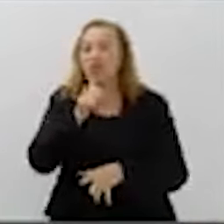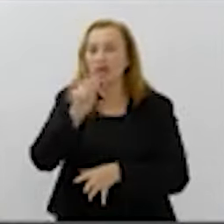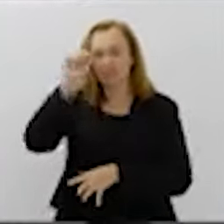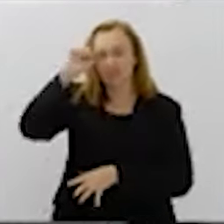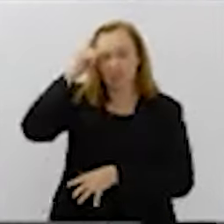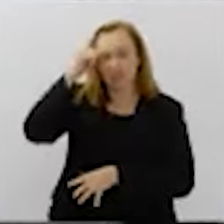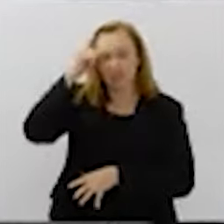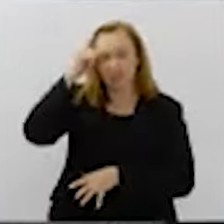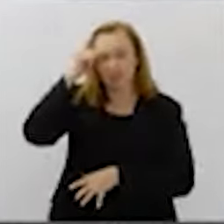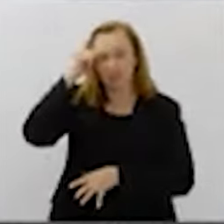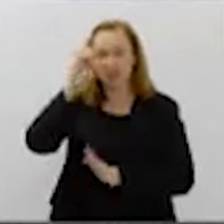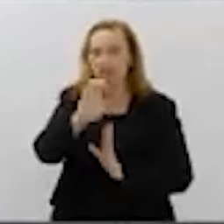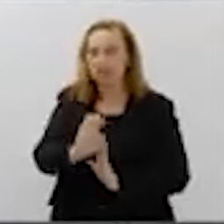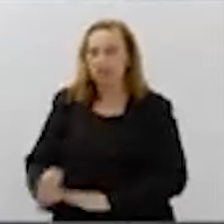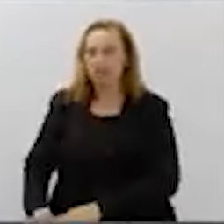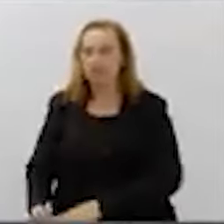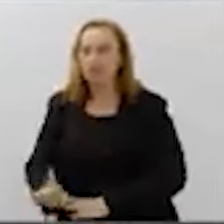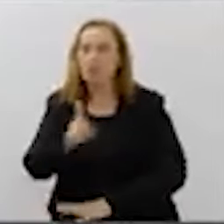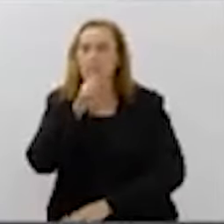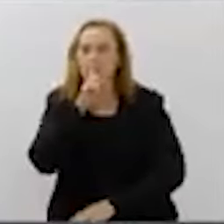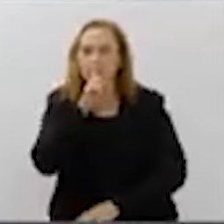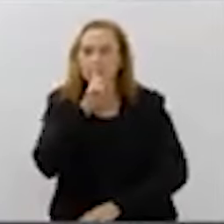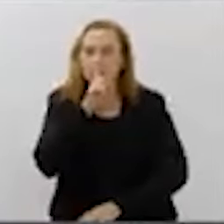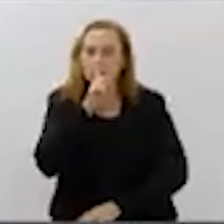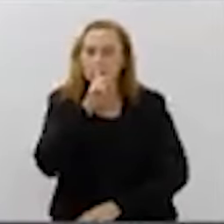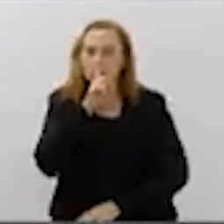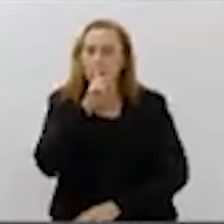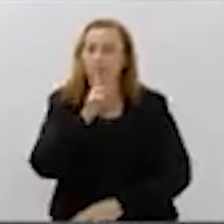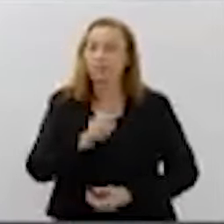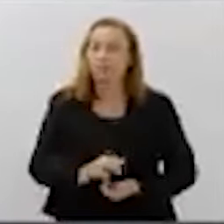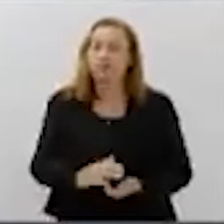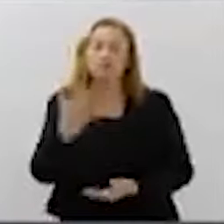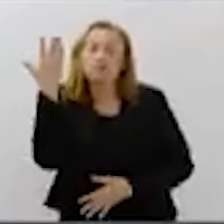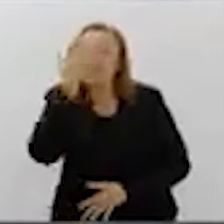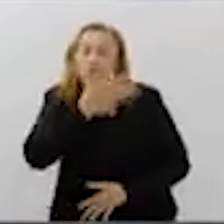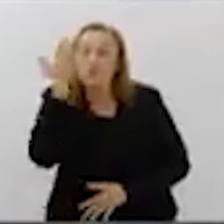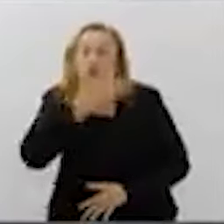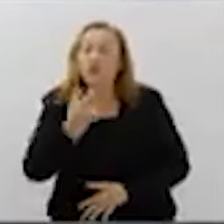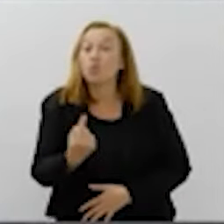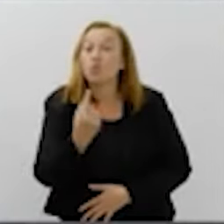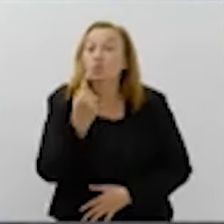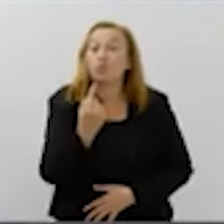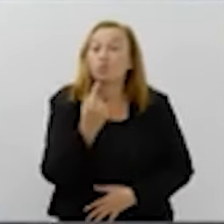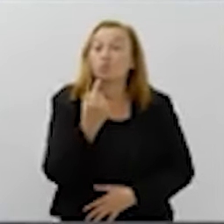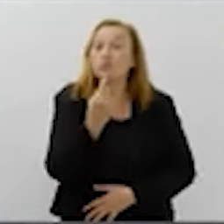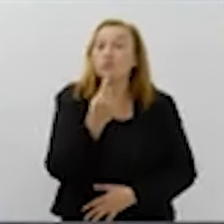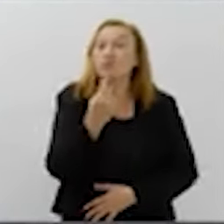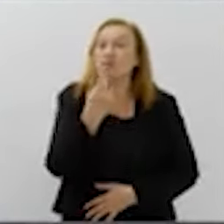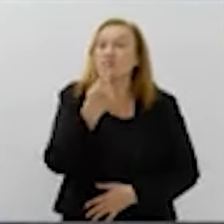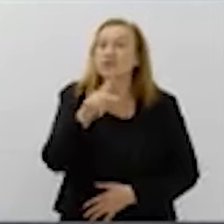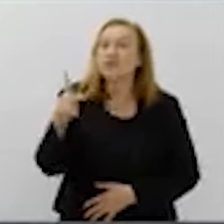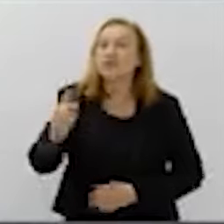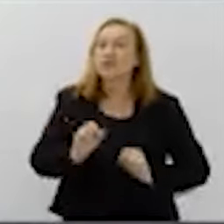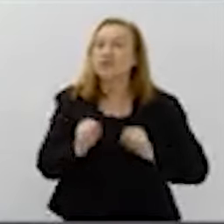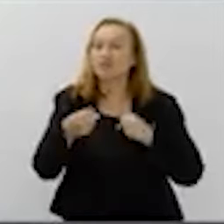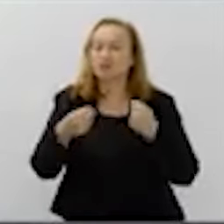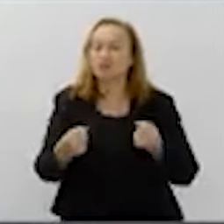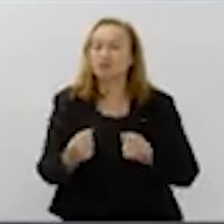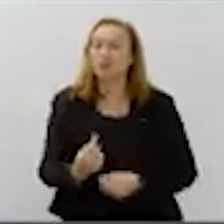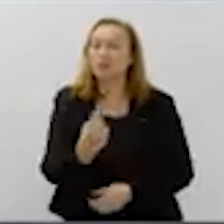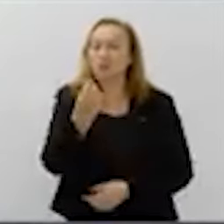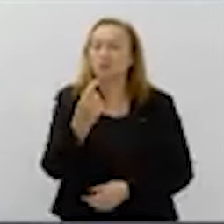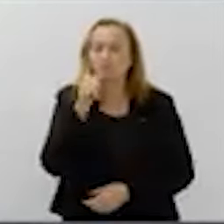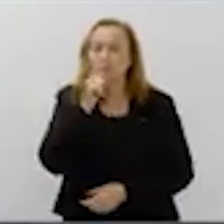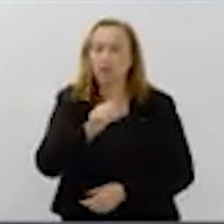de se manifestar, o silêncio dela servia. Vocês não vão ver nenhum desses aqui partir em defesa de uma mulher negra,